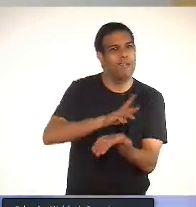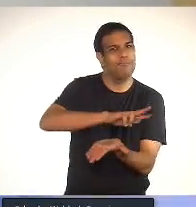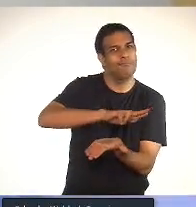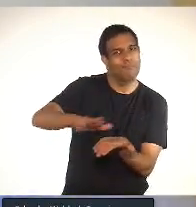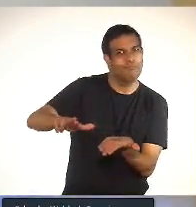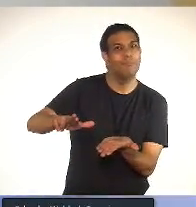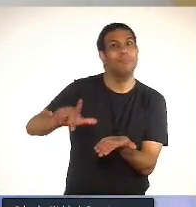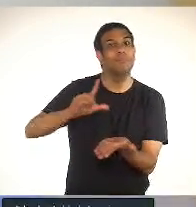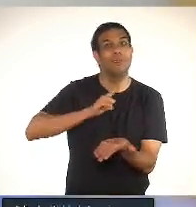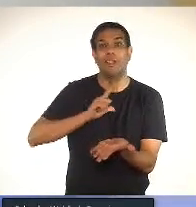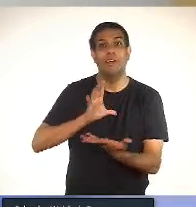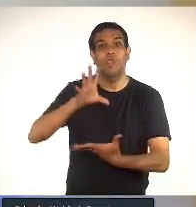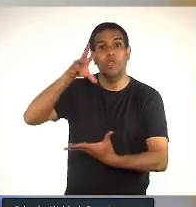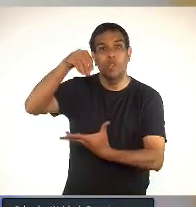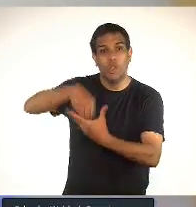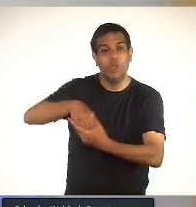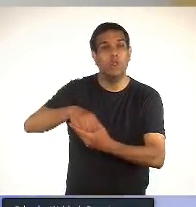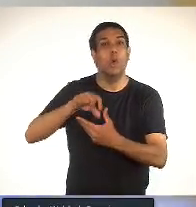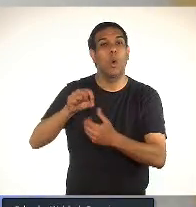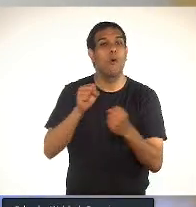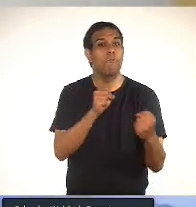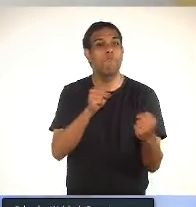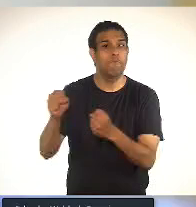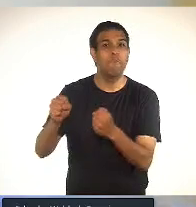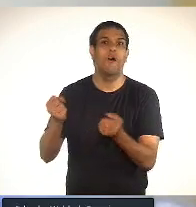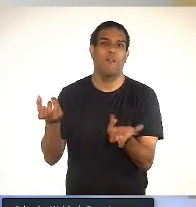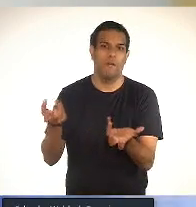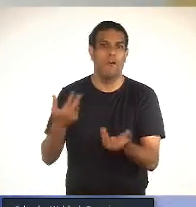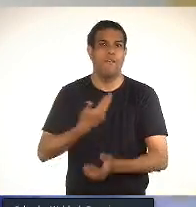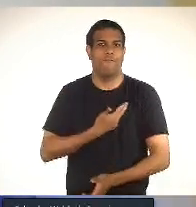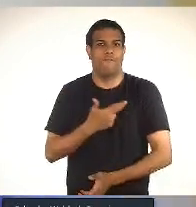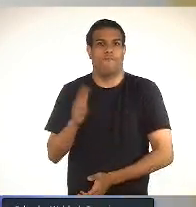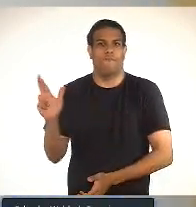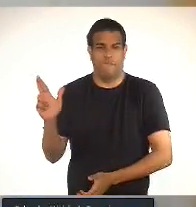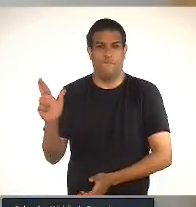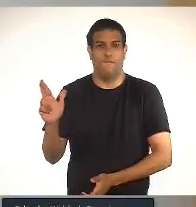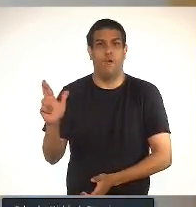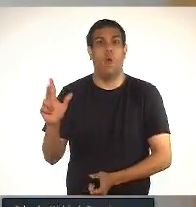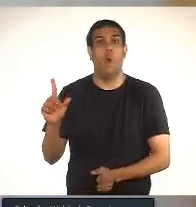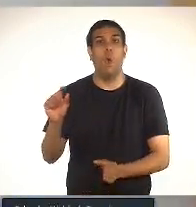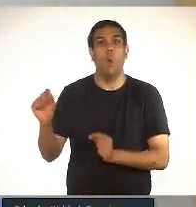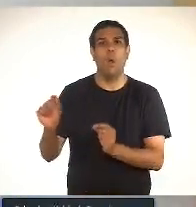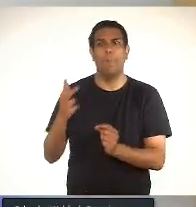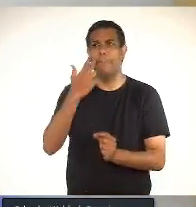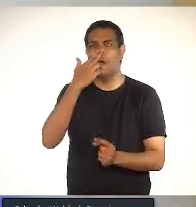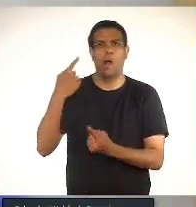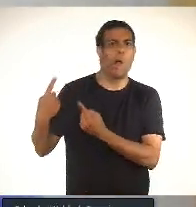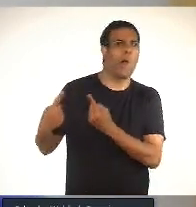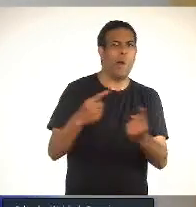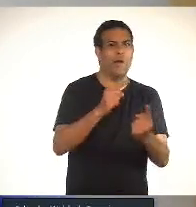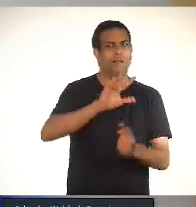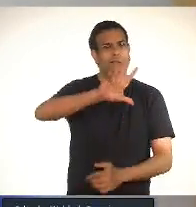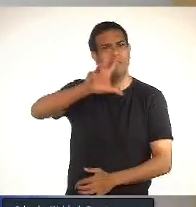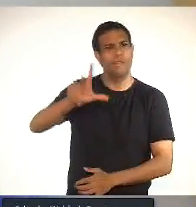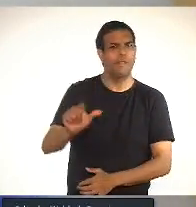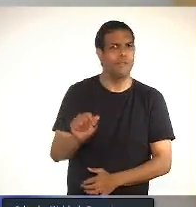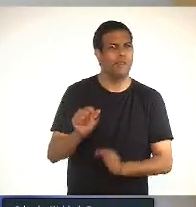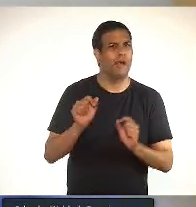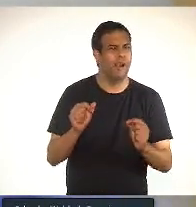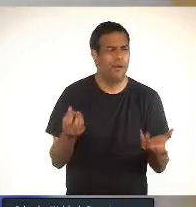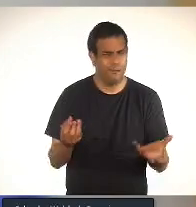maneira predominante e acentuada sobre religiões de matriz africana. Não quer dizer que, com isso, a